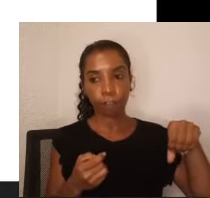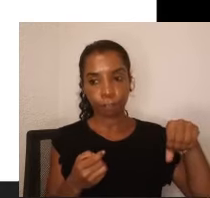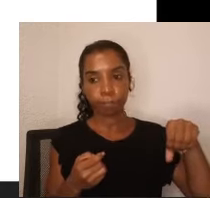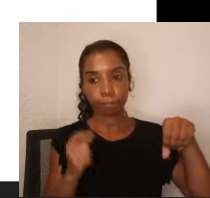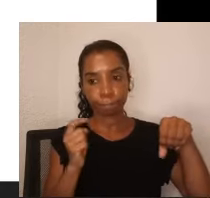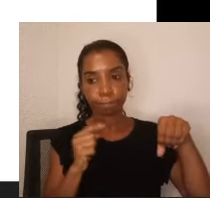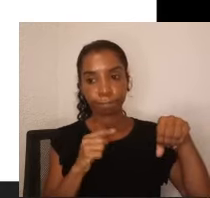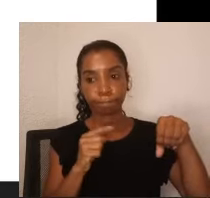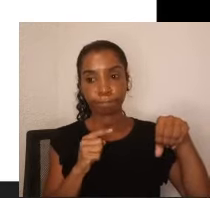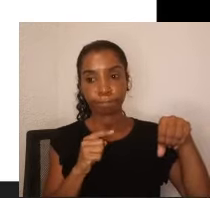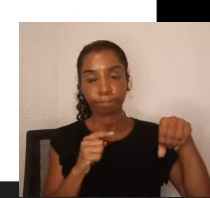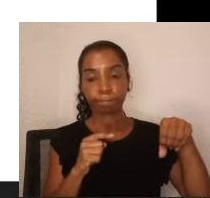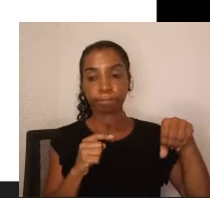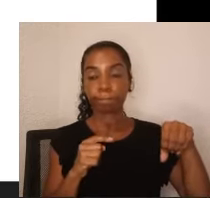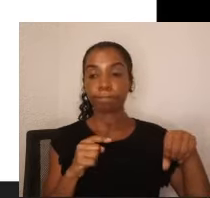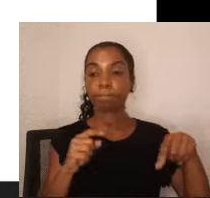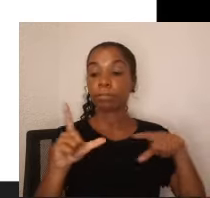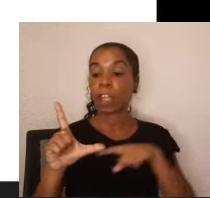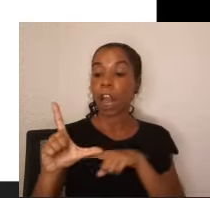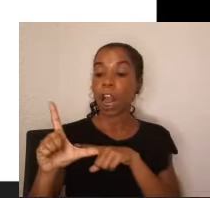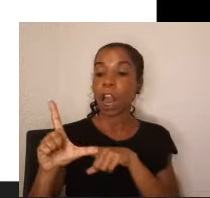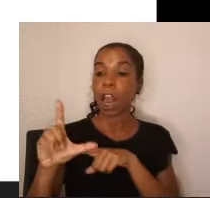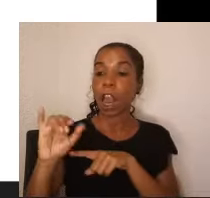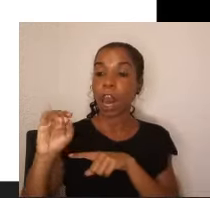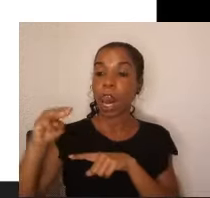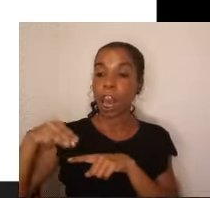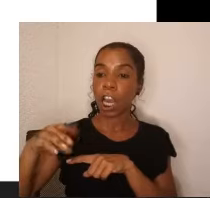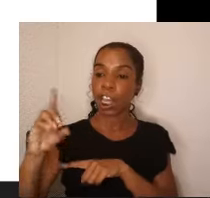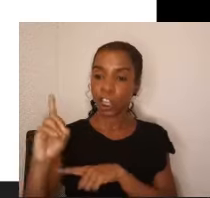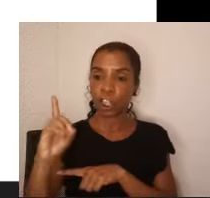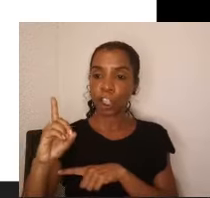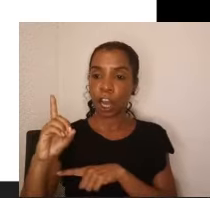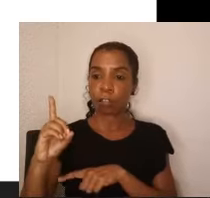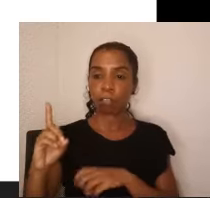calcular o limite à direita.